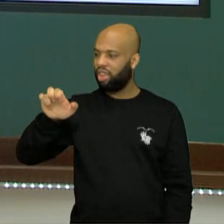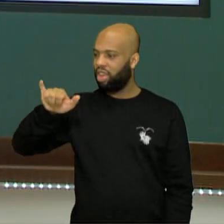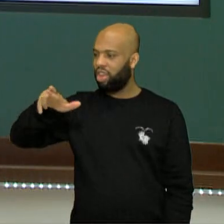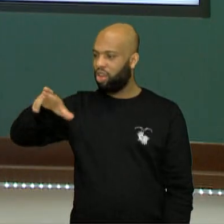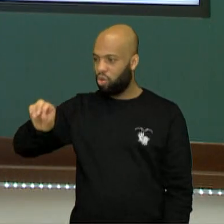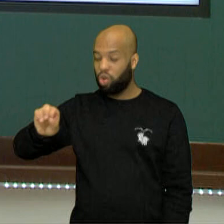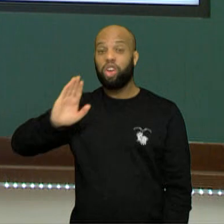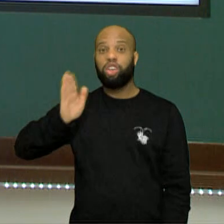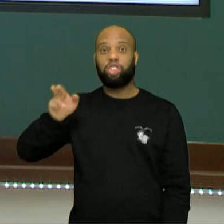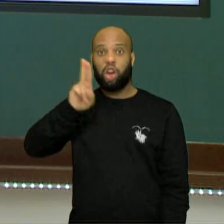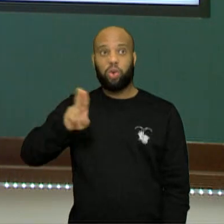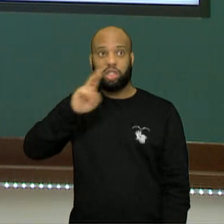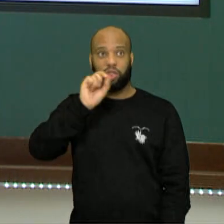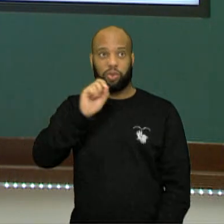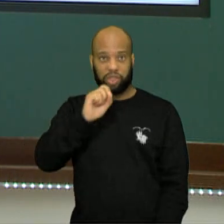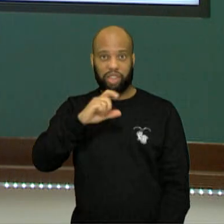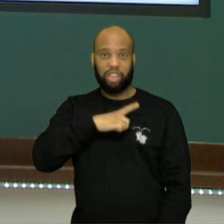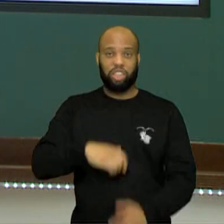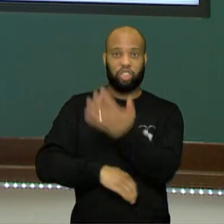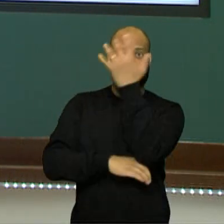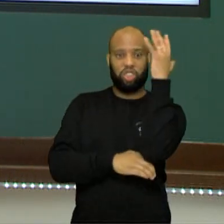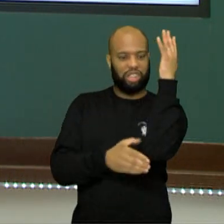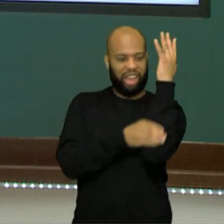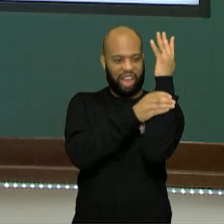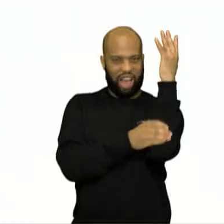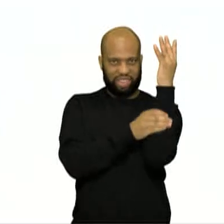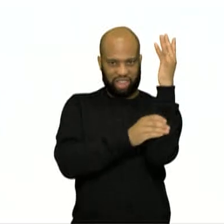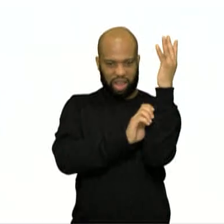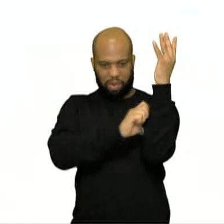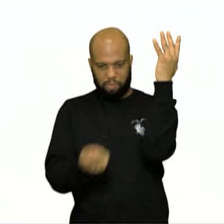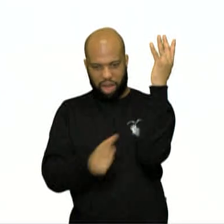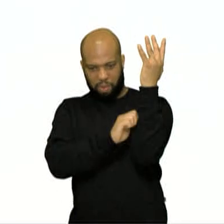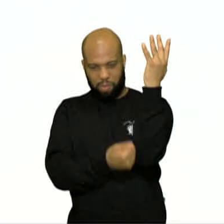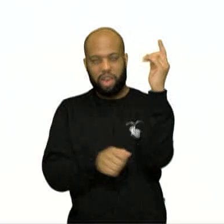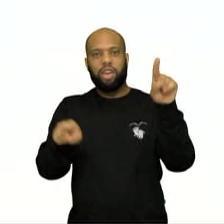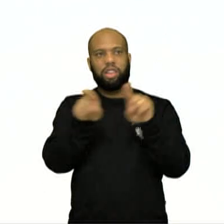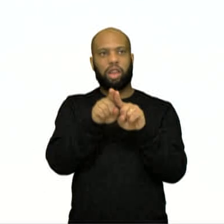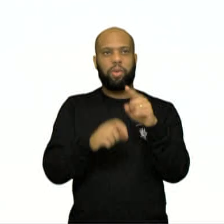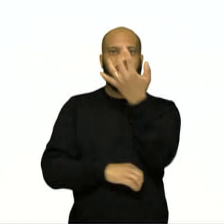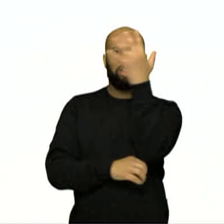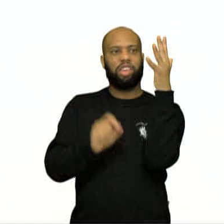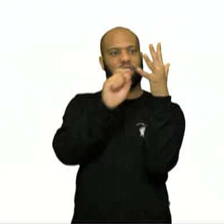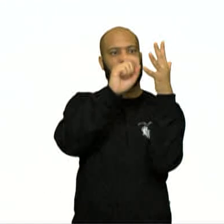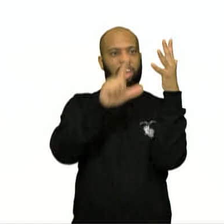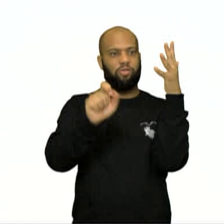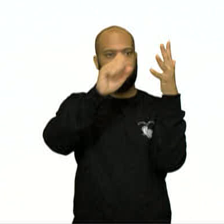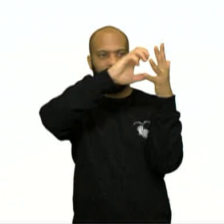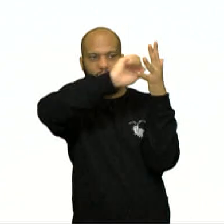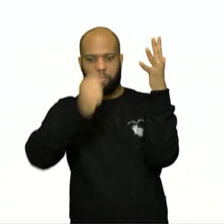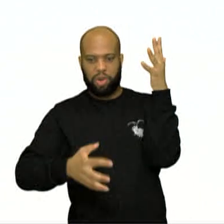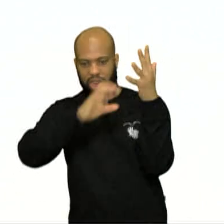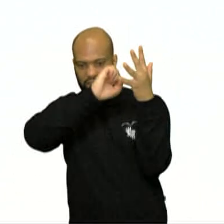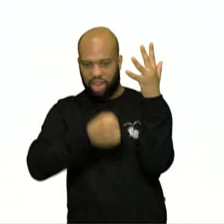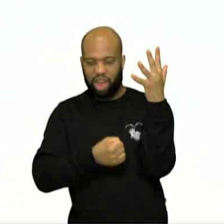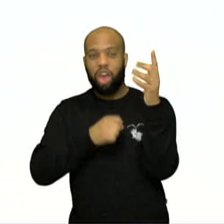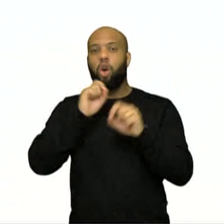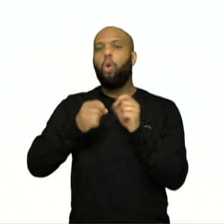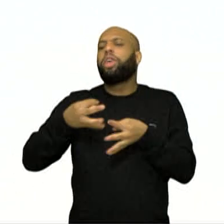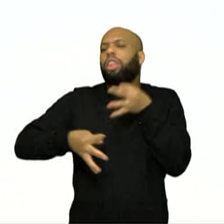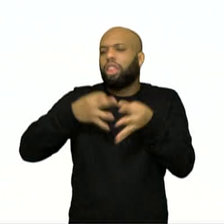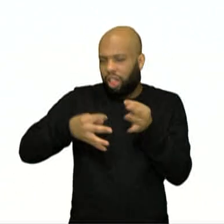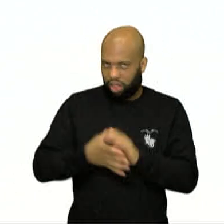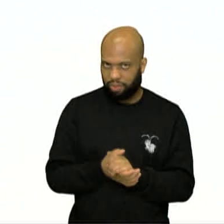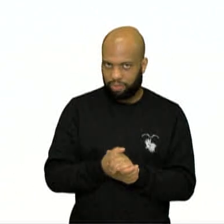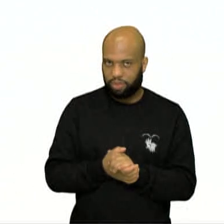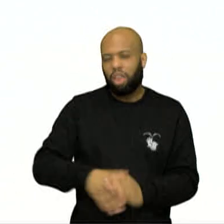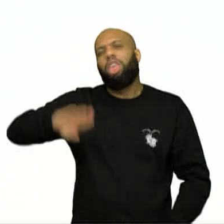da casca, do casco e das folhas dessa árvore, que está aqui representada para vocês, para tratar febres,